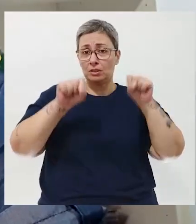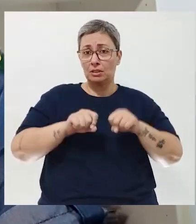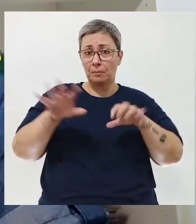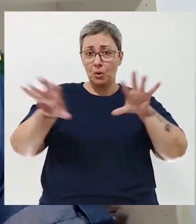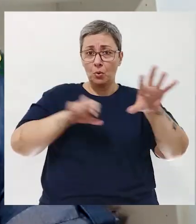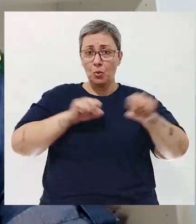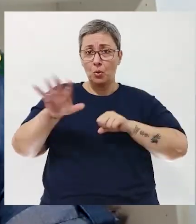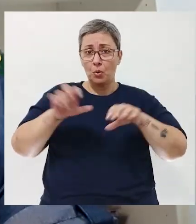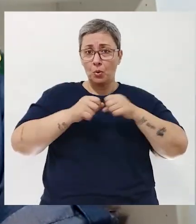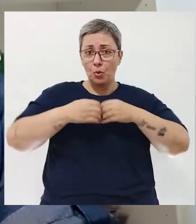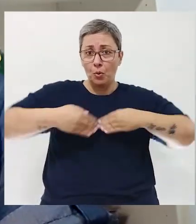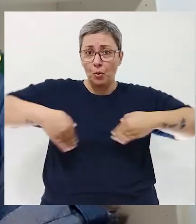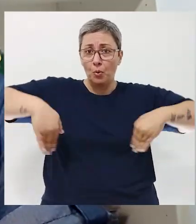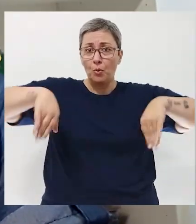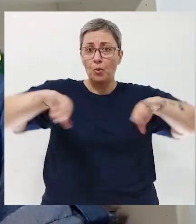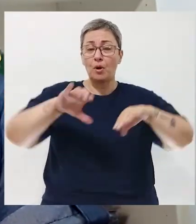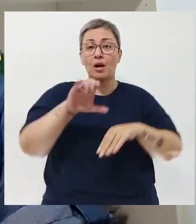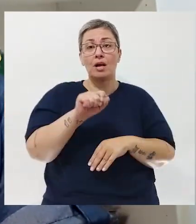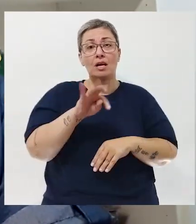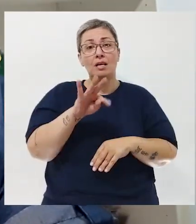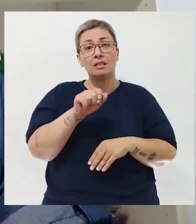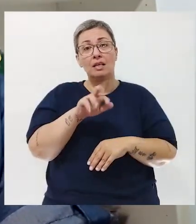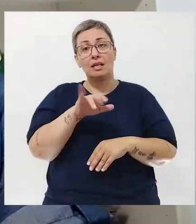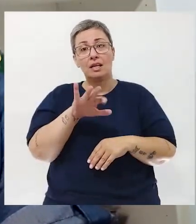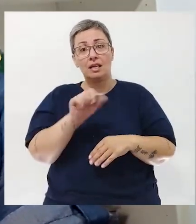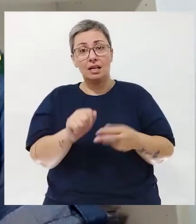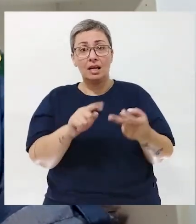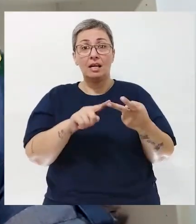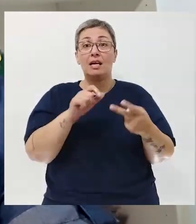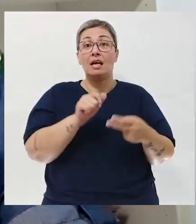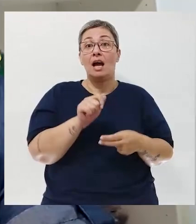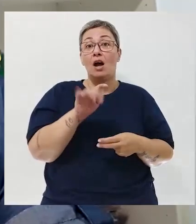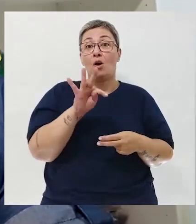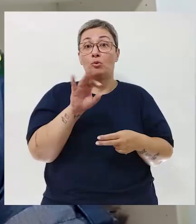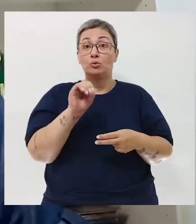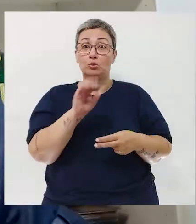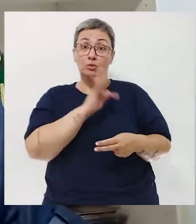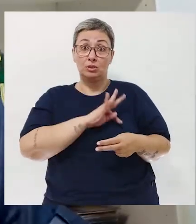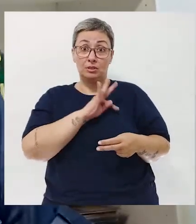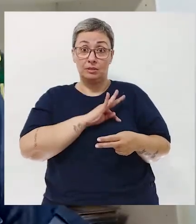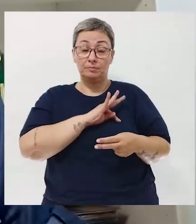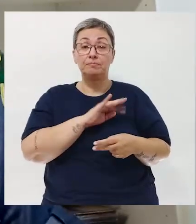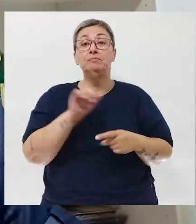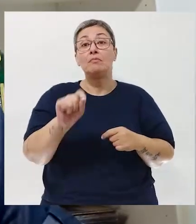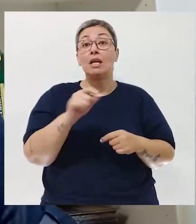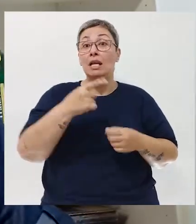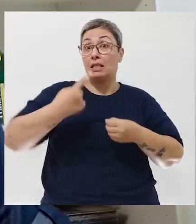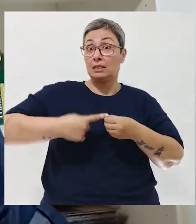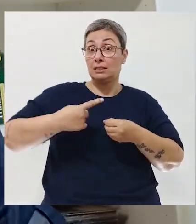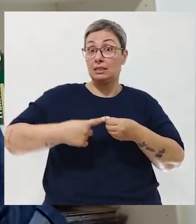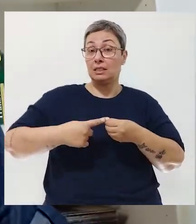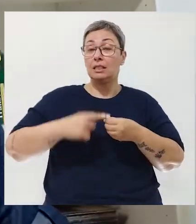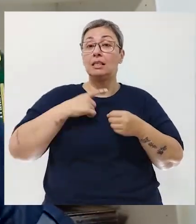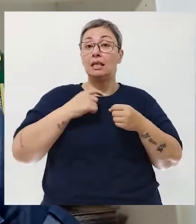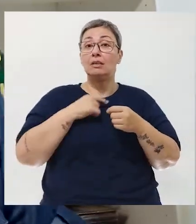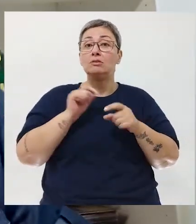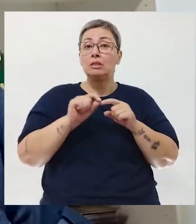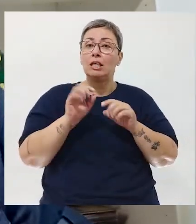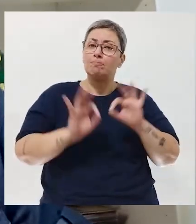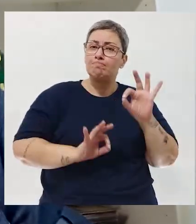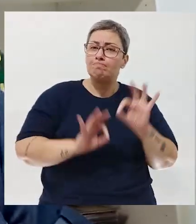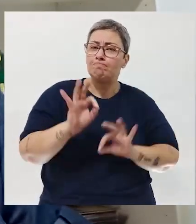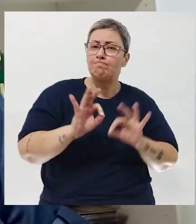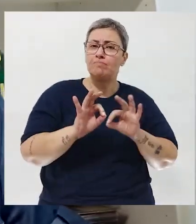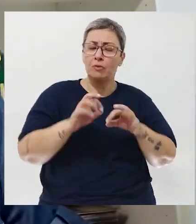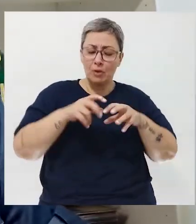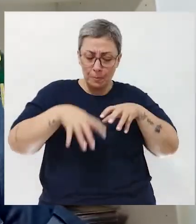coleta e armazenamento chamados Cantareira e Alto Tietê. A cidade até explora a